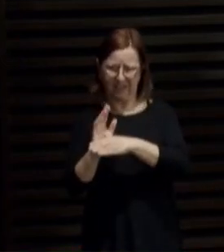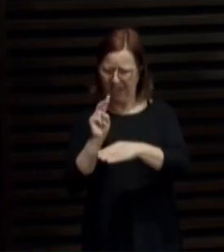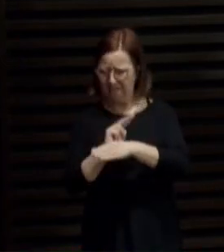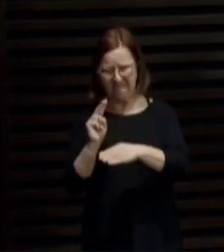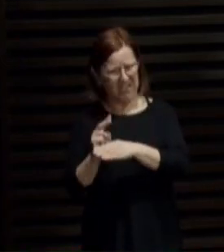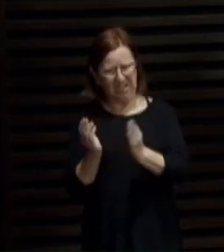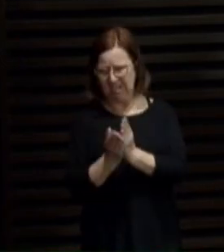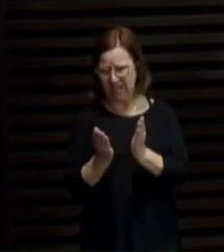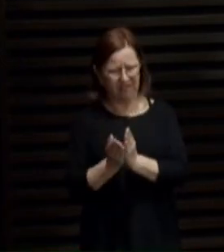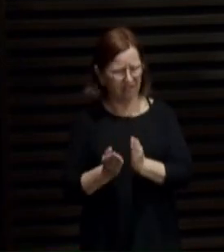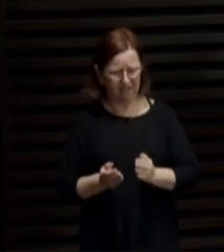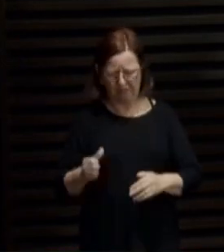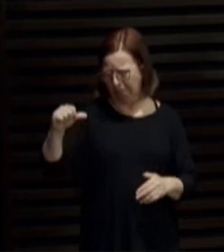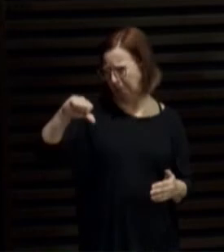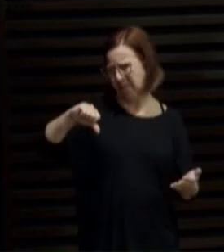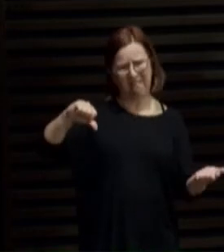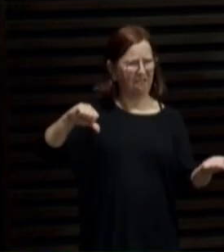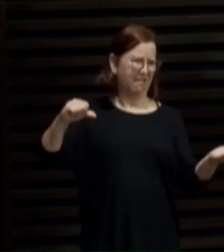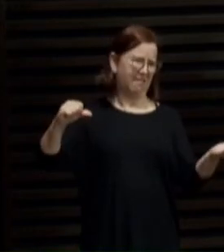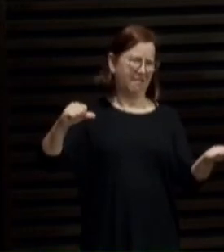Isso é ridículo.